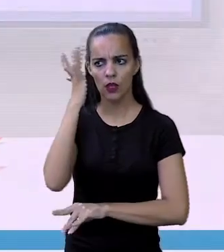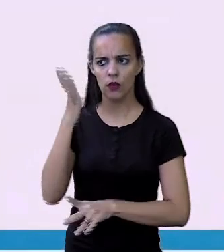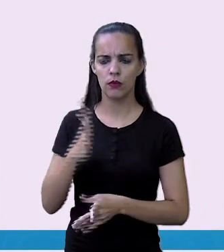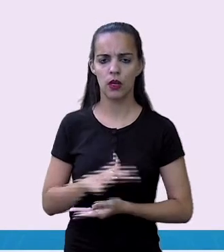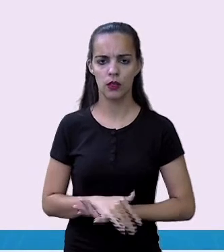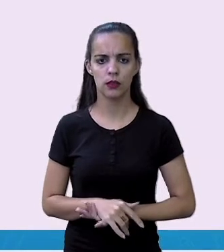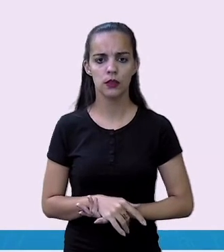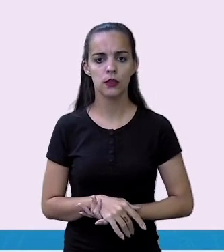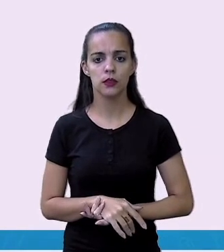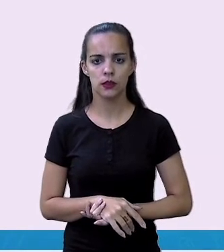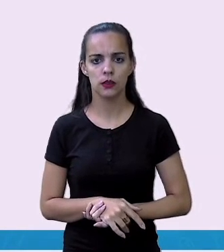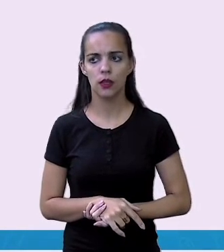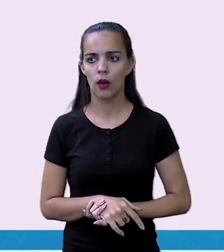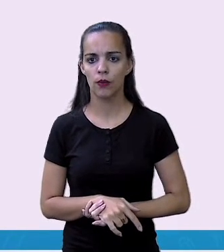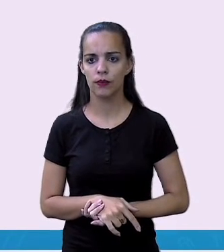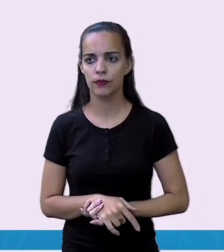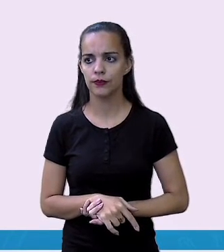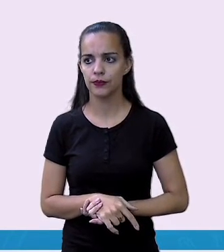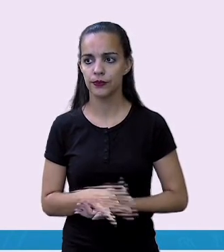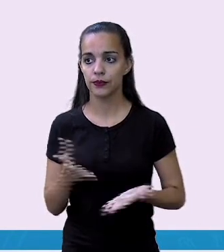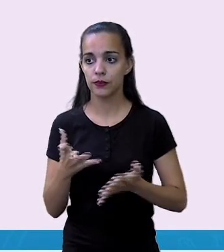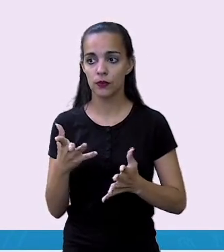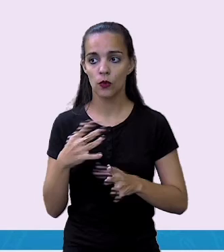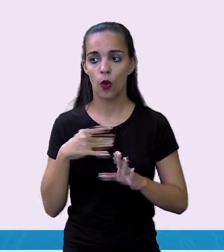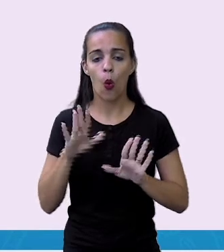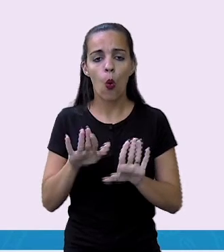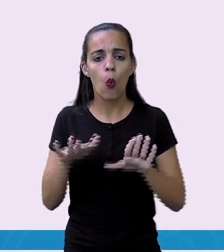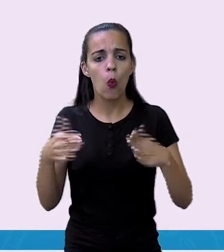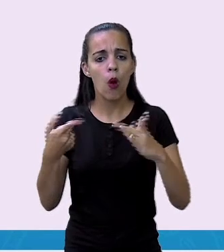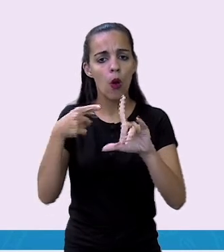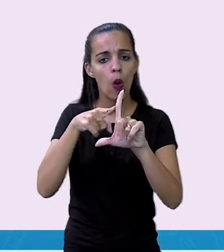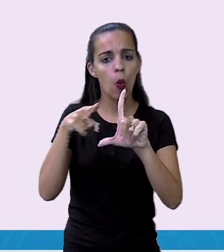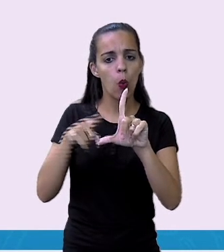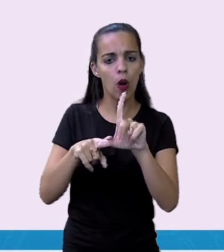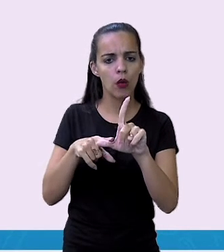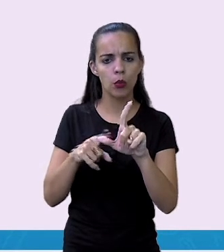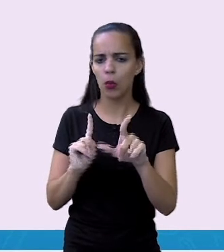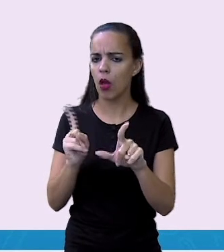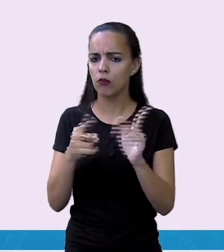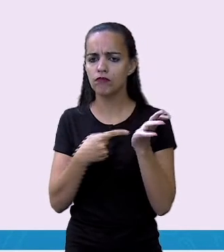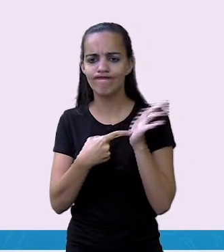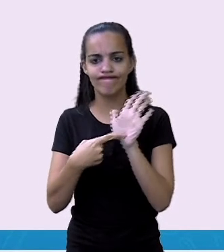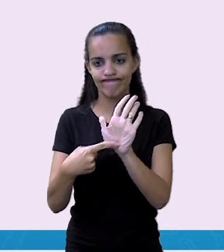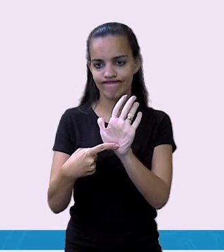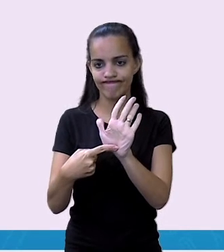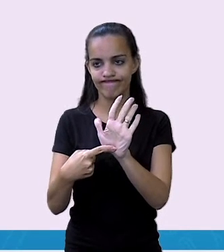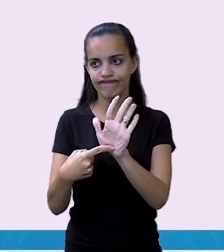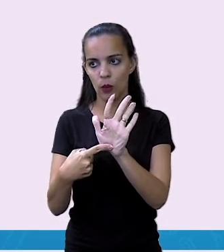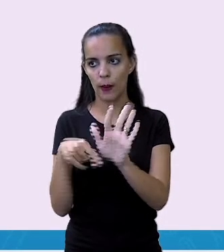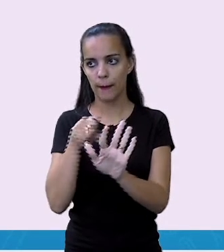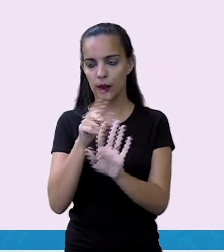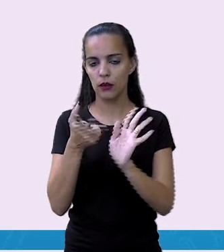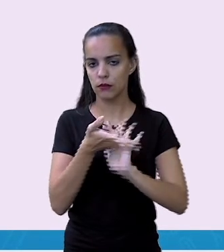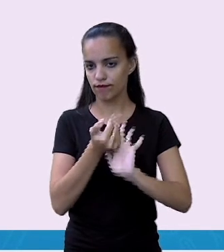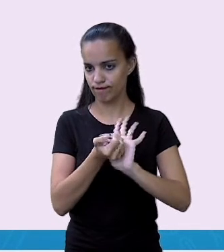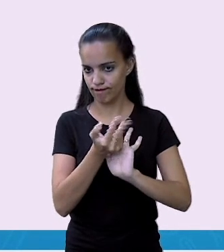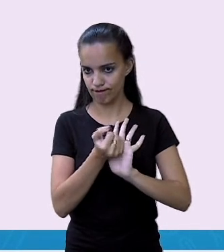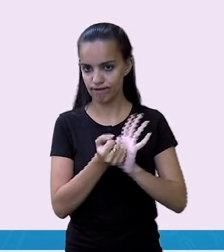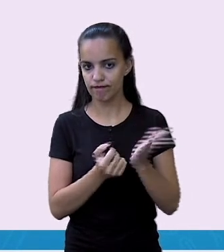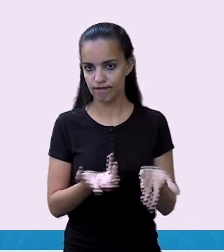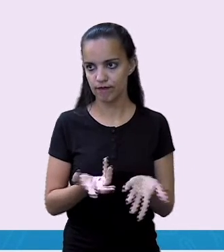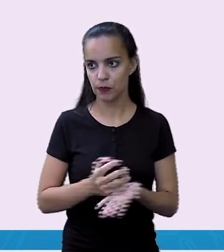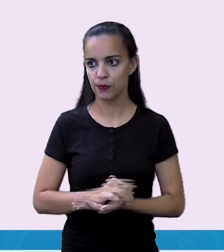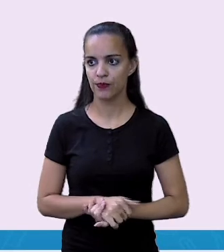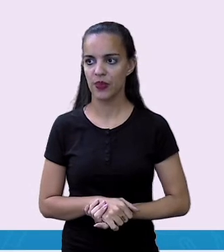terceiro ângulo. Sim. Qual é o ângulo que não aparece? Que no caso aqui eu chamei de ângulo C.